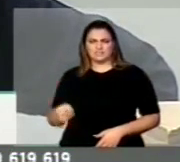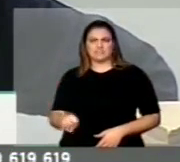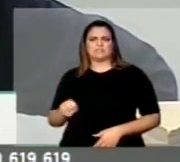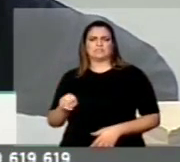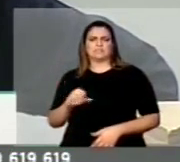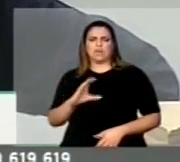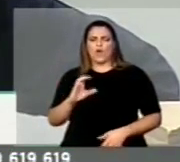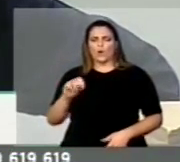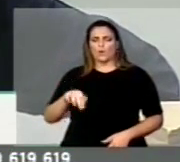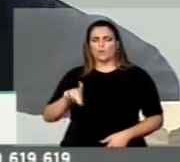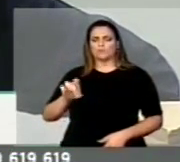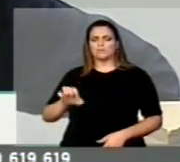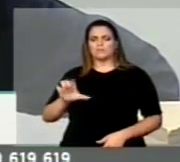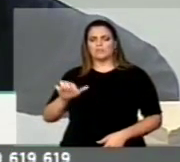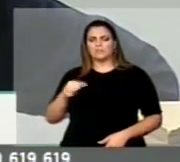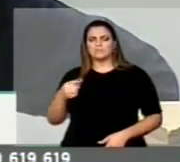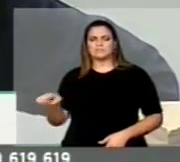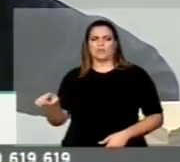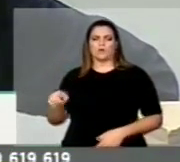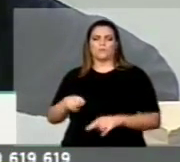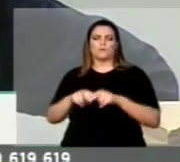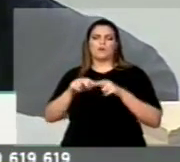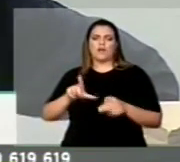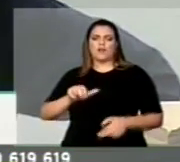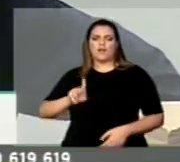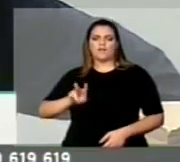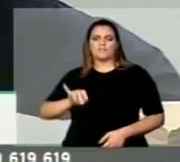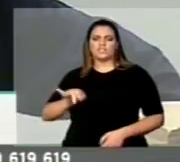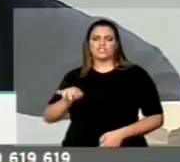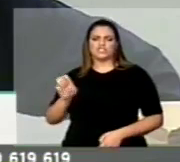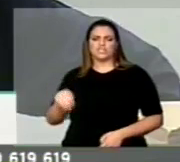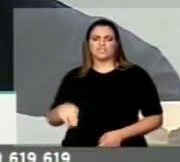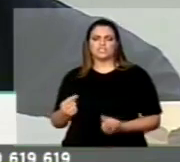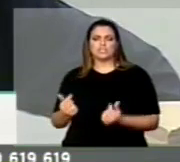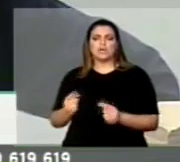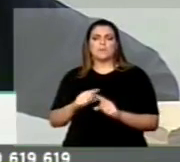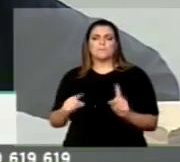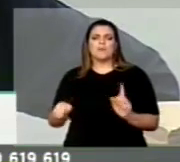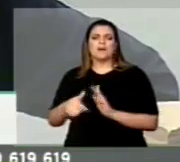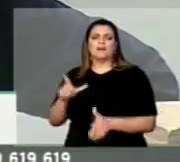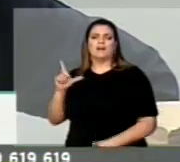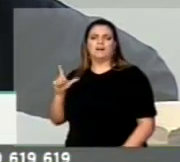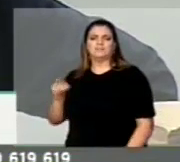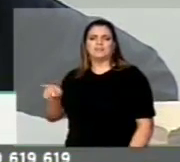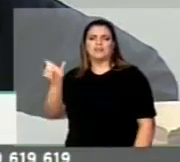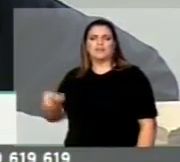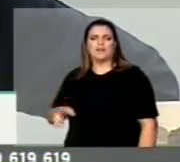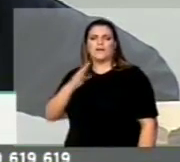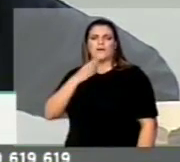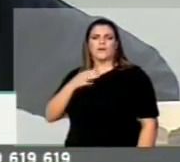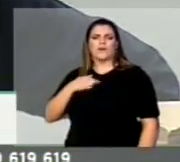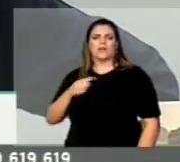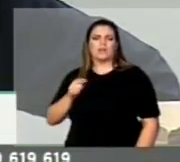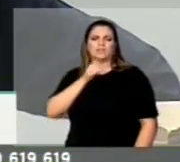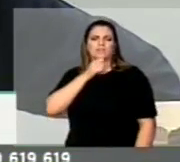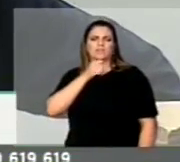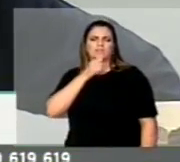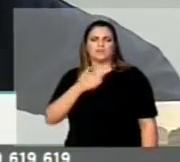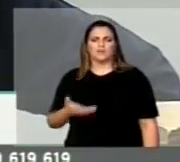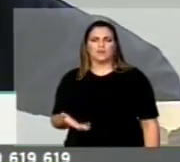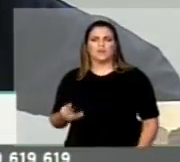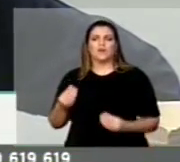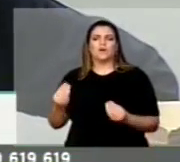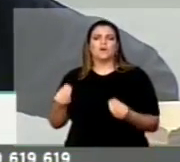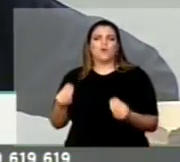das 70 foram feitas antes do período que o delator disse que me conheceu. Tanto que o Supremo reconheceu na aceitação da denúncia que não poderia